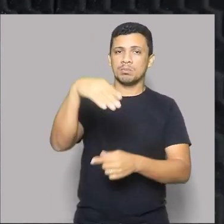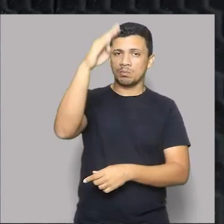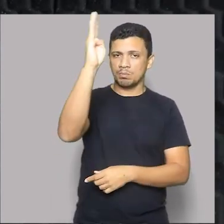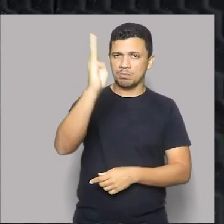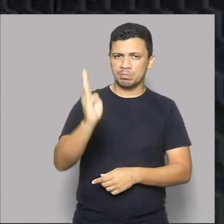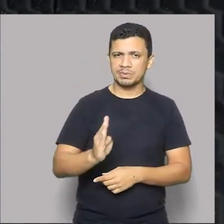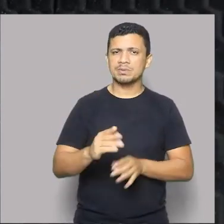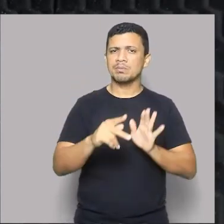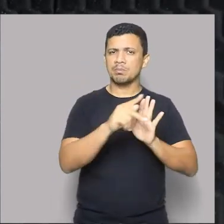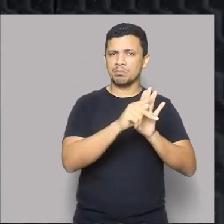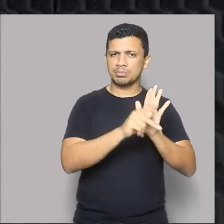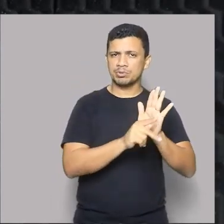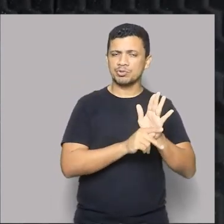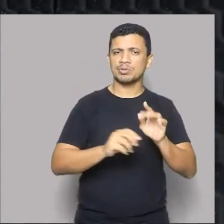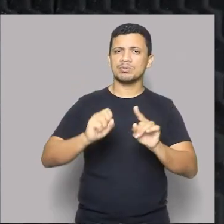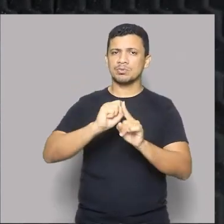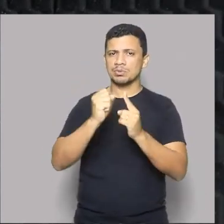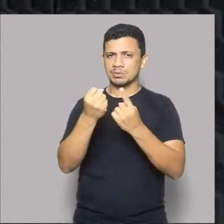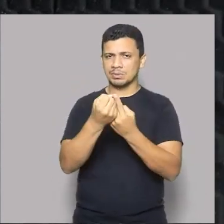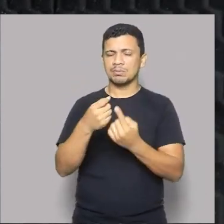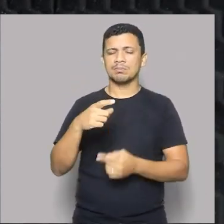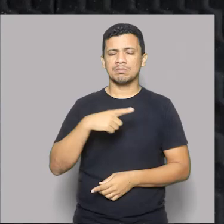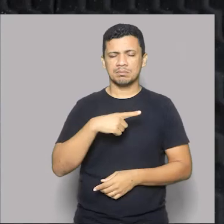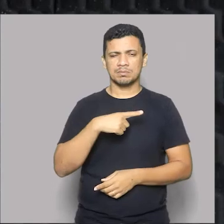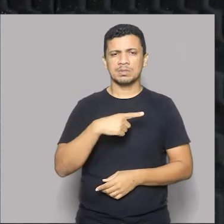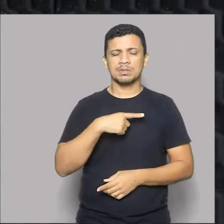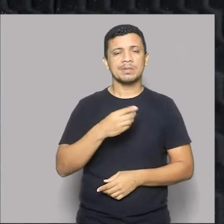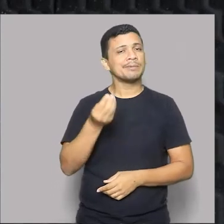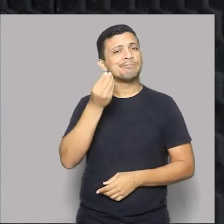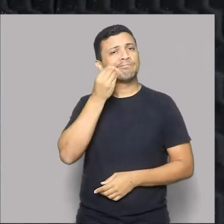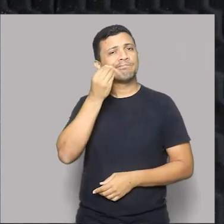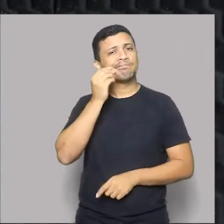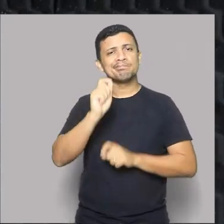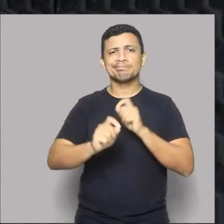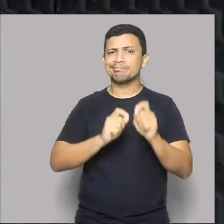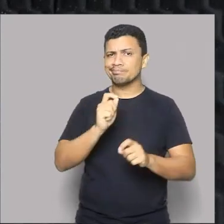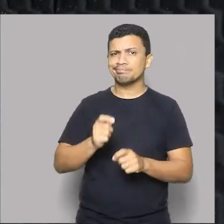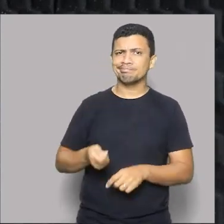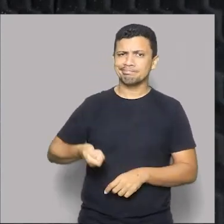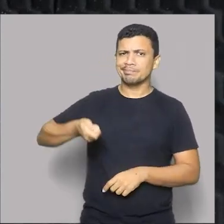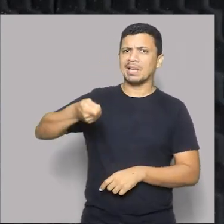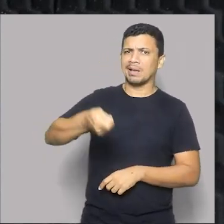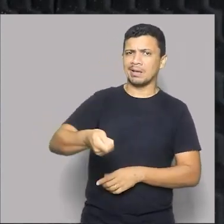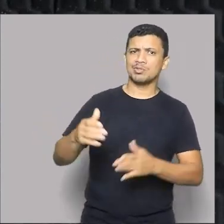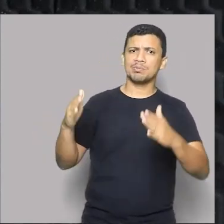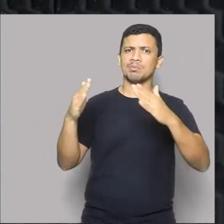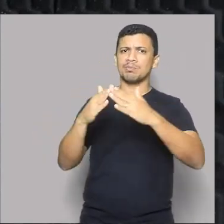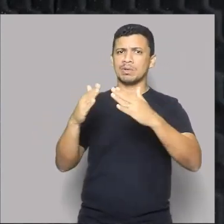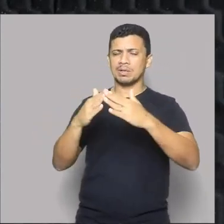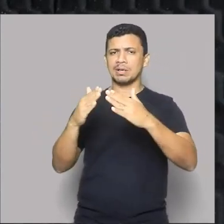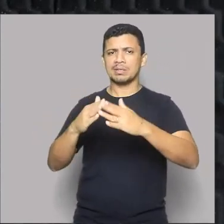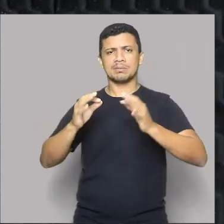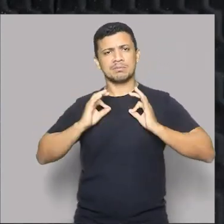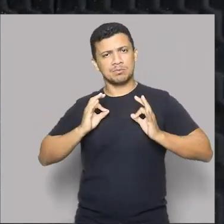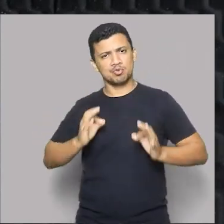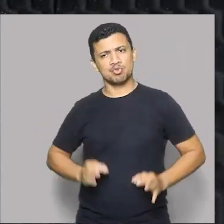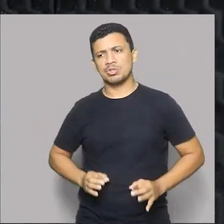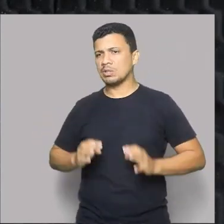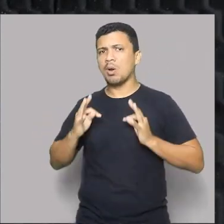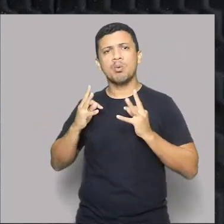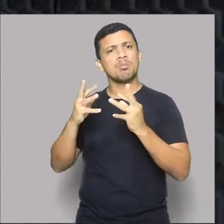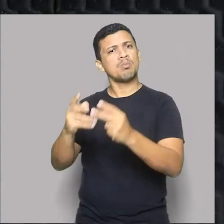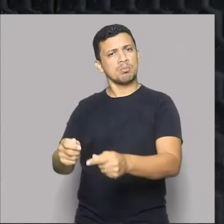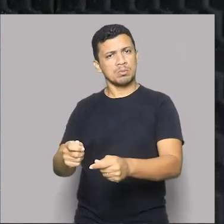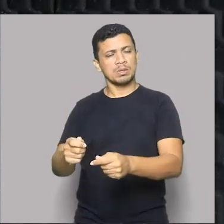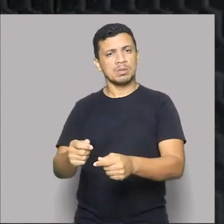projetos sociais, muitos programas sociais, na tentativa de garantir essa moradia e habitação para todos.